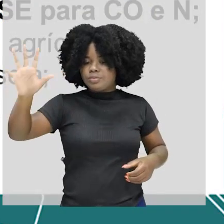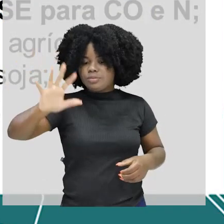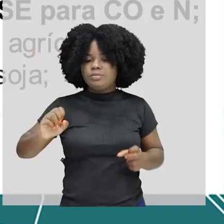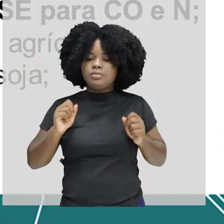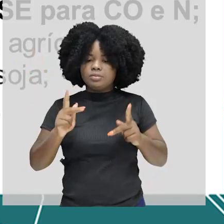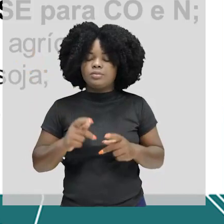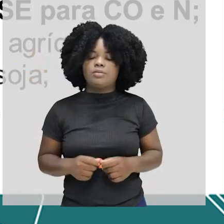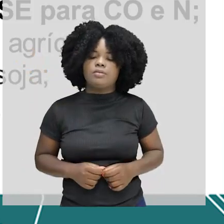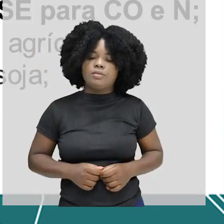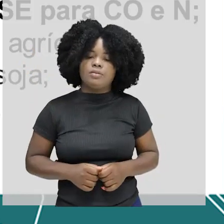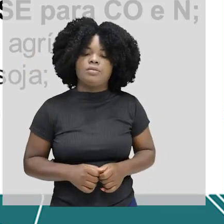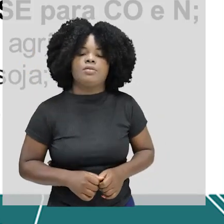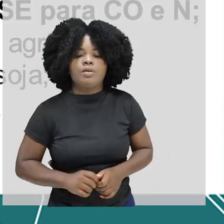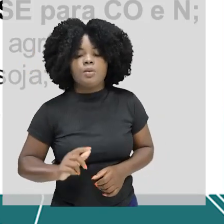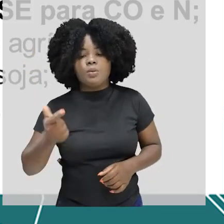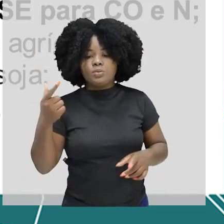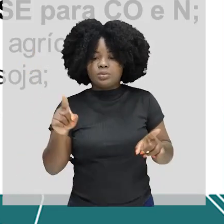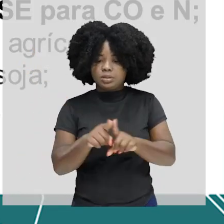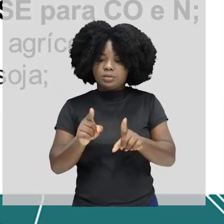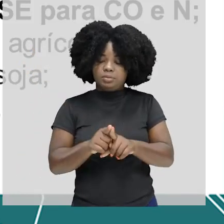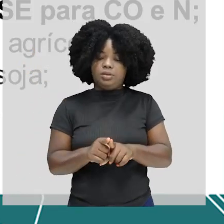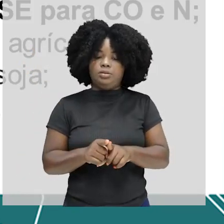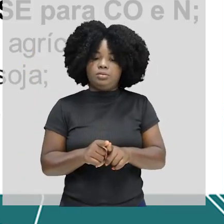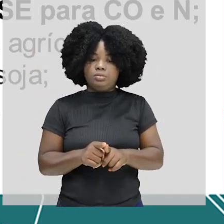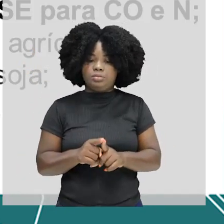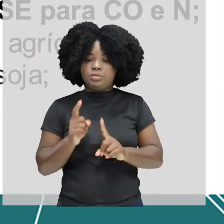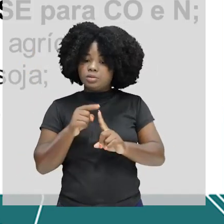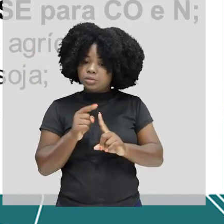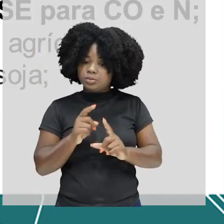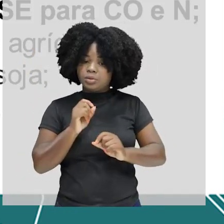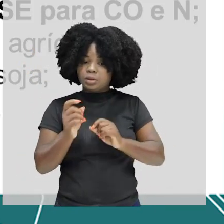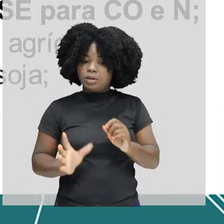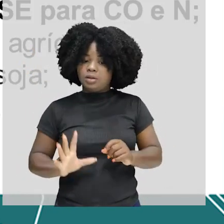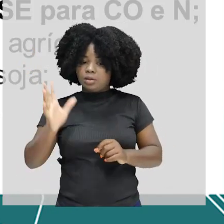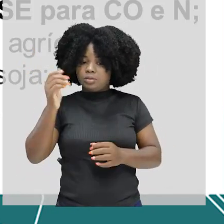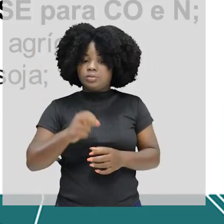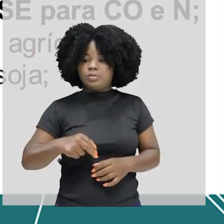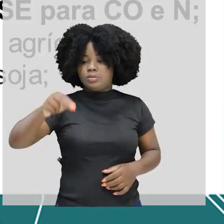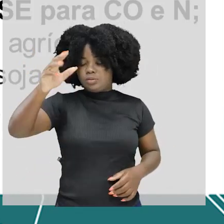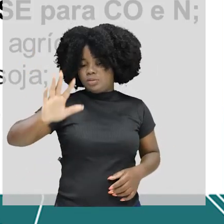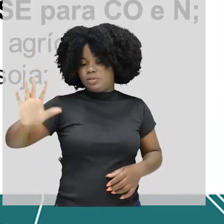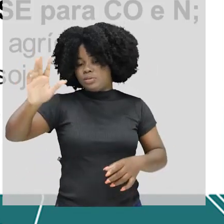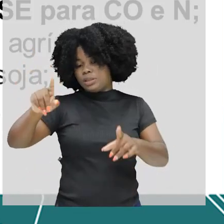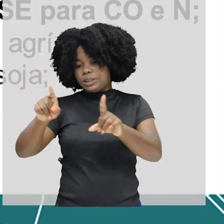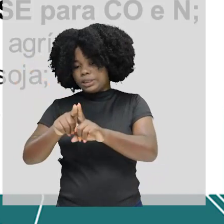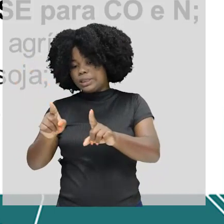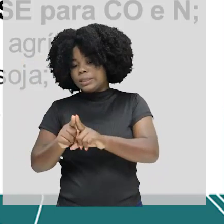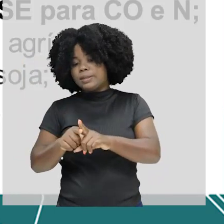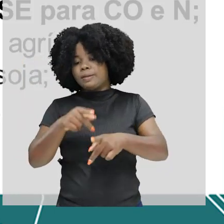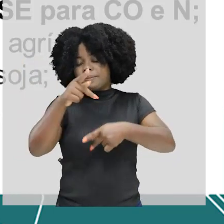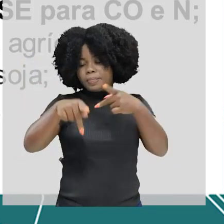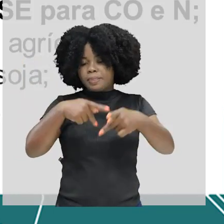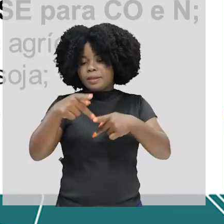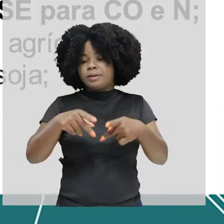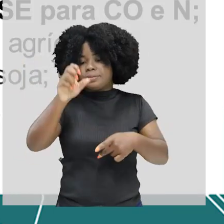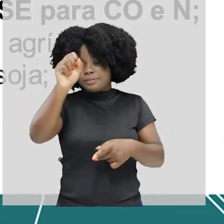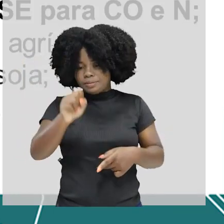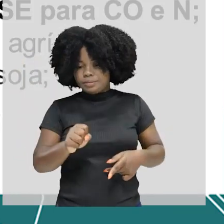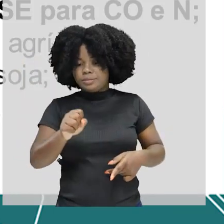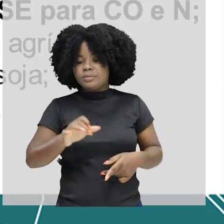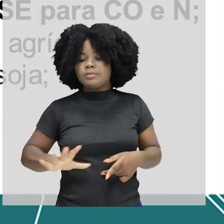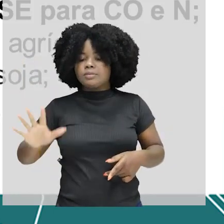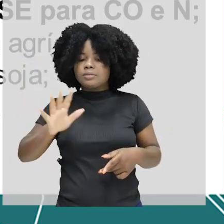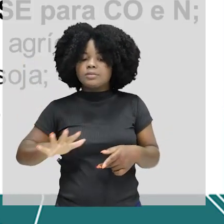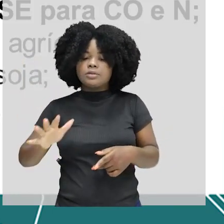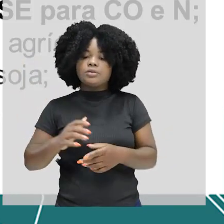fluxo migratório interessante, galera, tá? É o que vai acontecer da região Nordeste e também da população do Sudeste em direção ao Centro-Oeste.